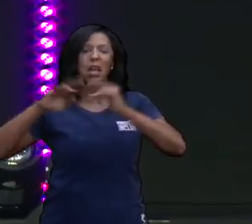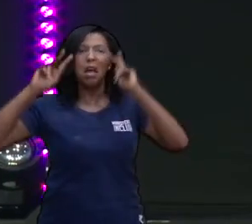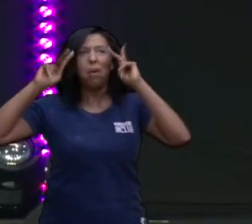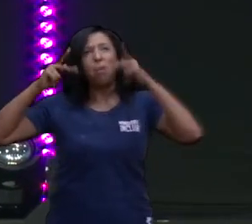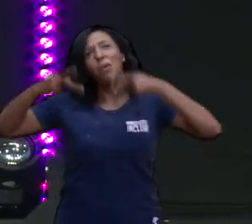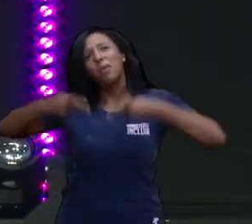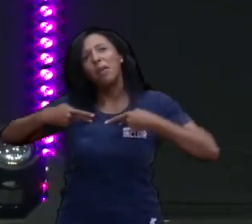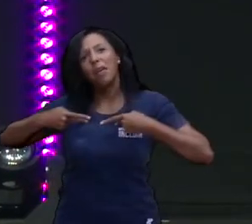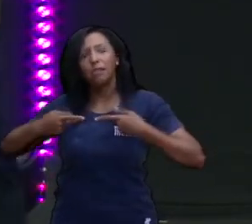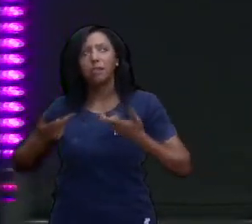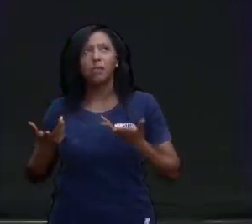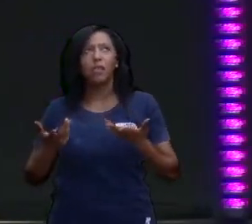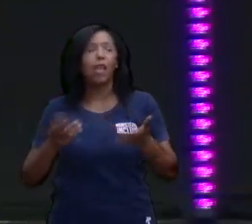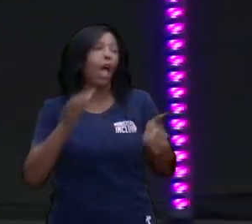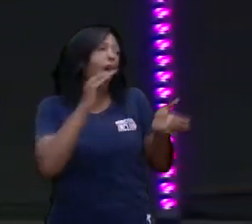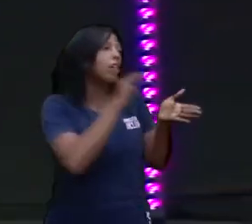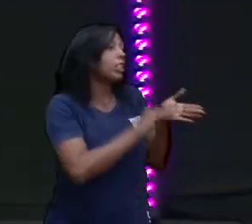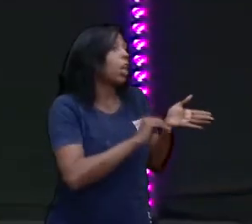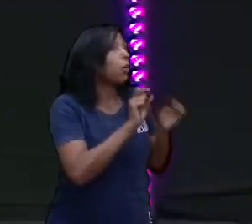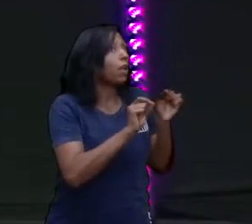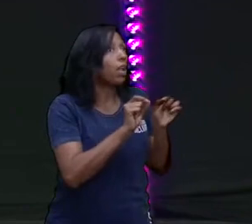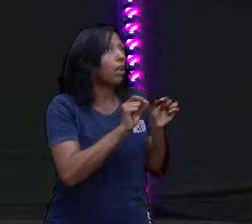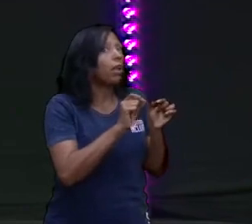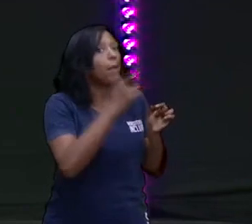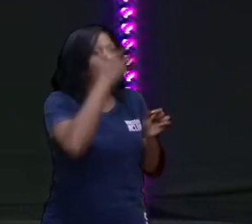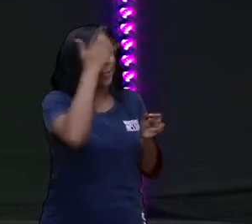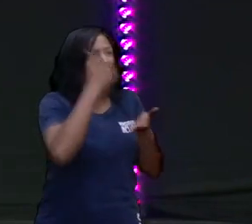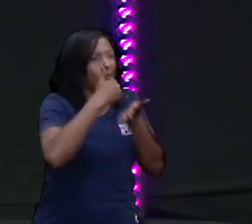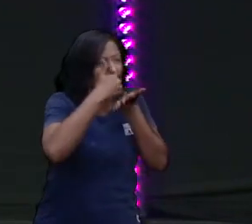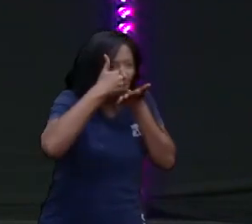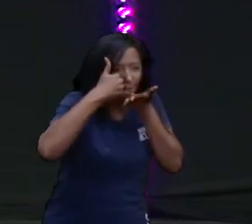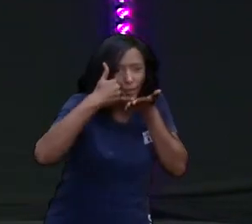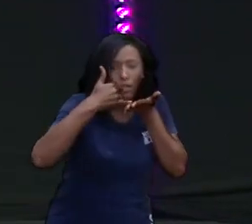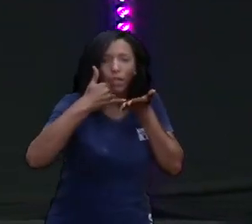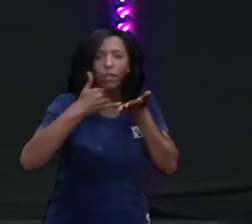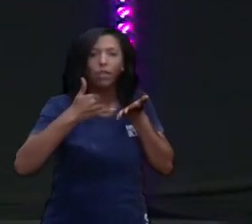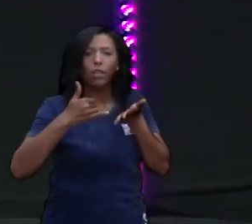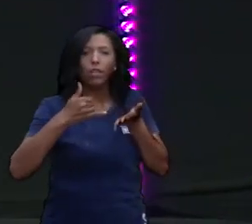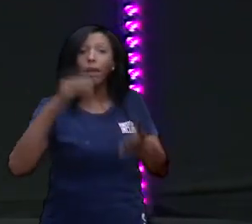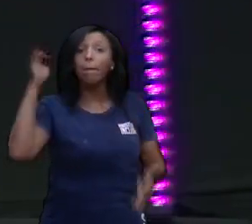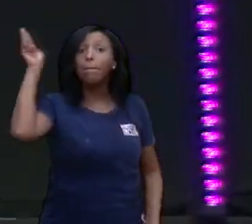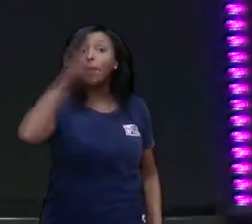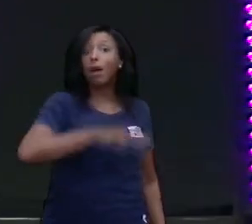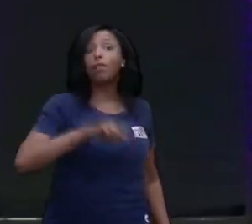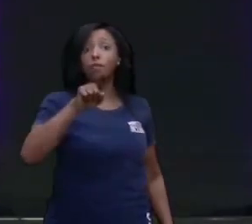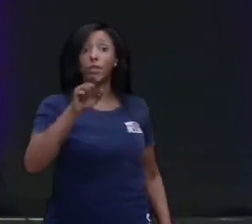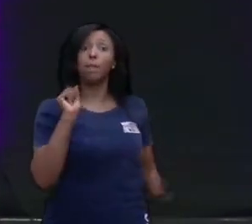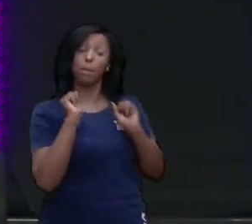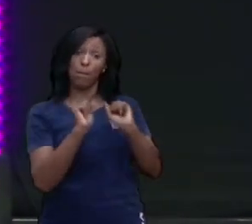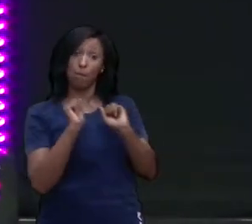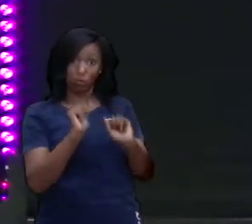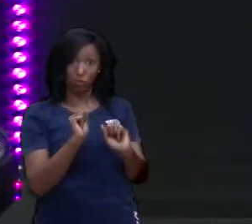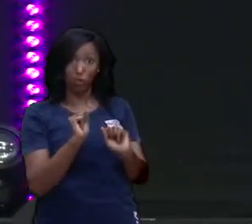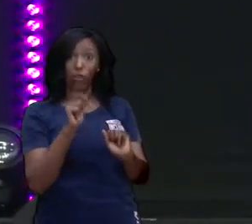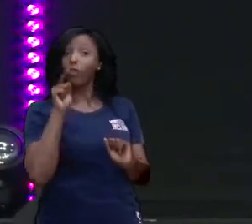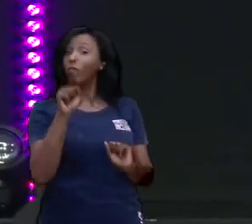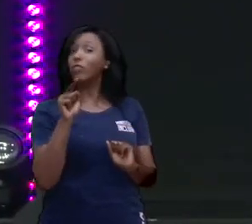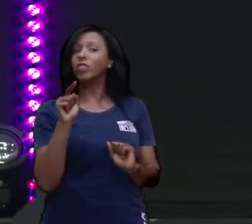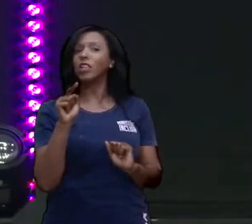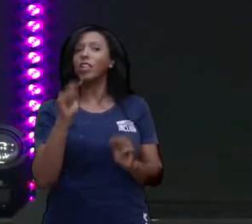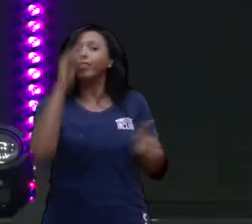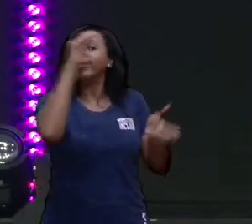e eu queria eliminar a dependência química Quais são as maldades que se você pudesse você